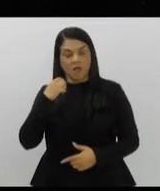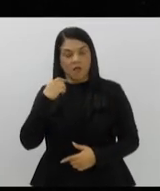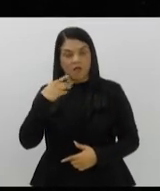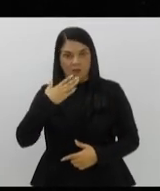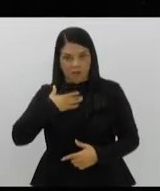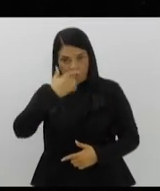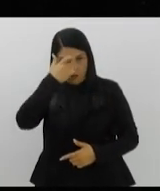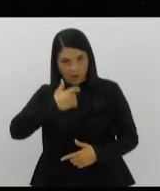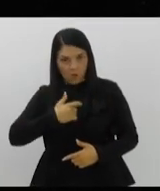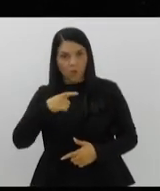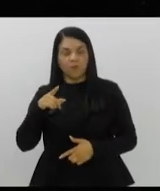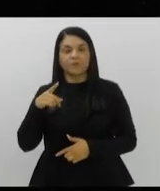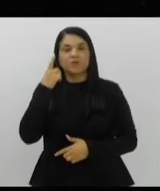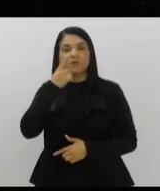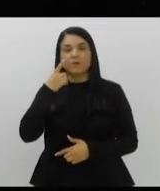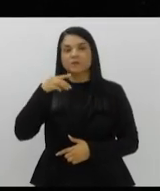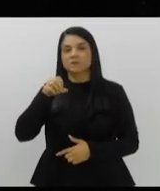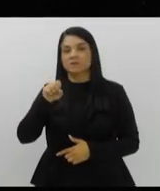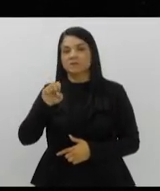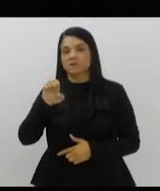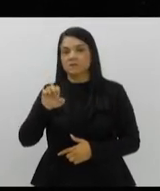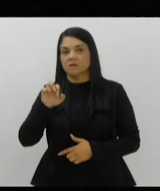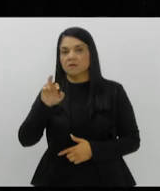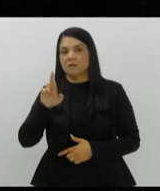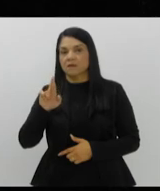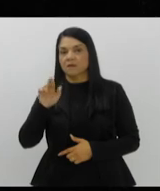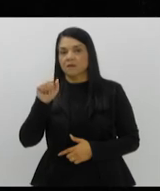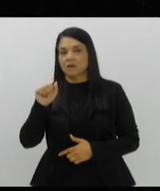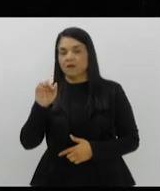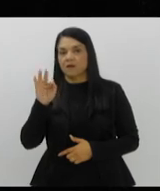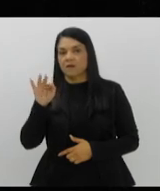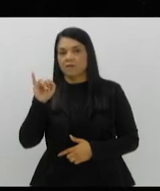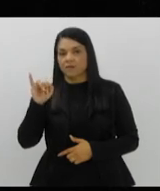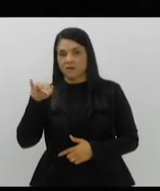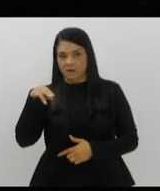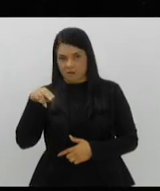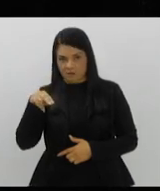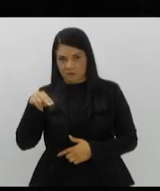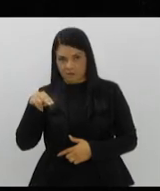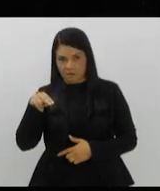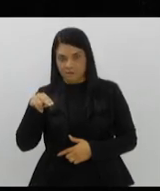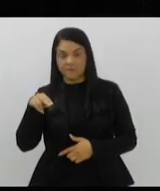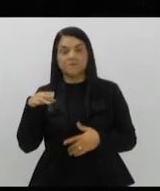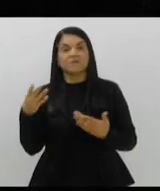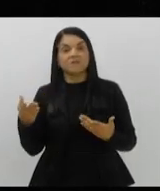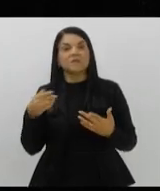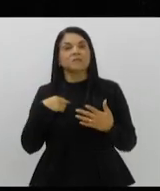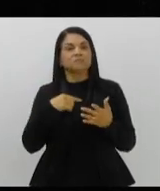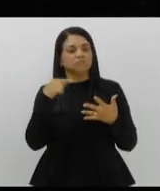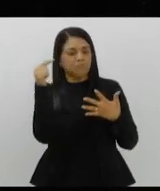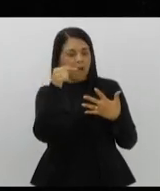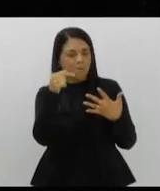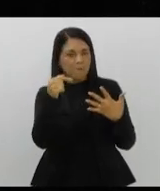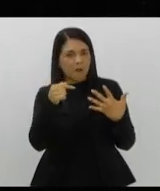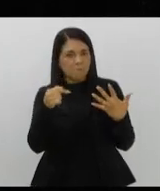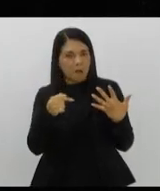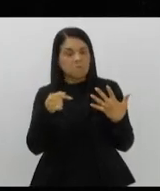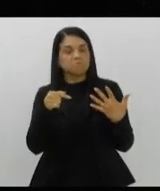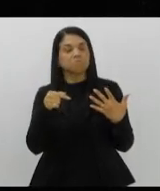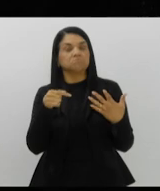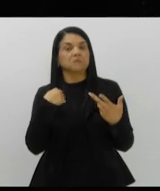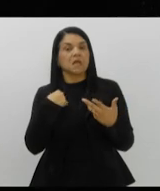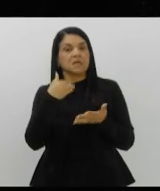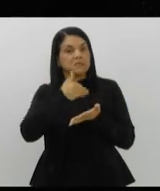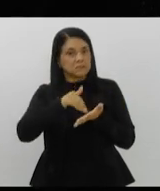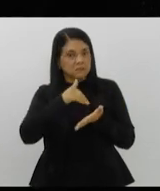o que não era cumprido. Aliás, Serafini, vários dos pontos a própria secretaria reconhecia que